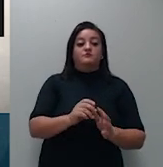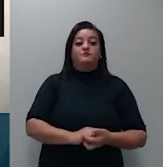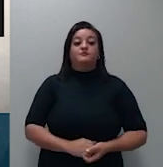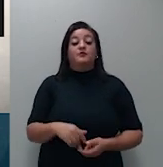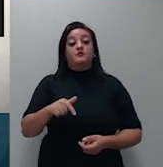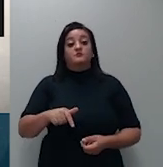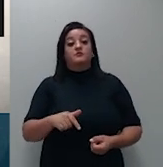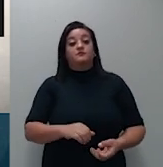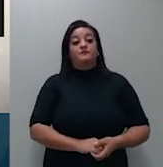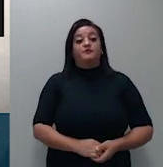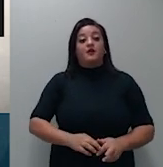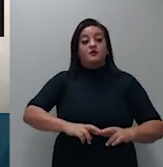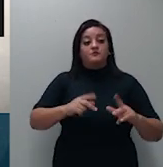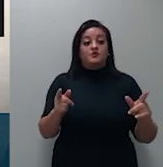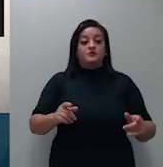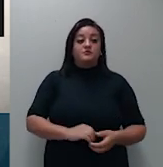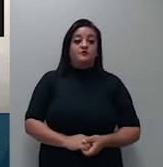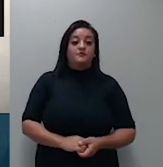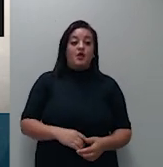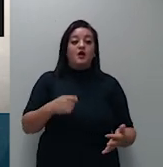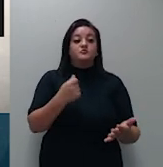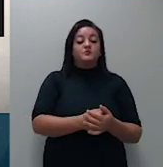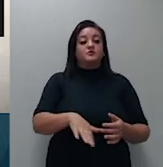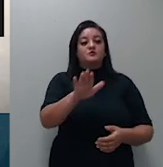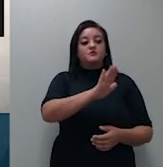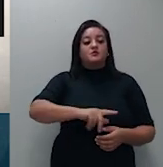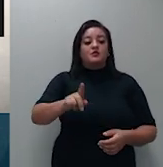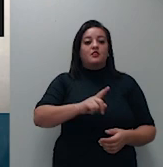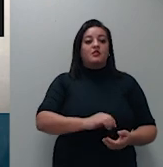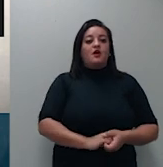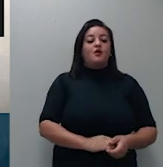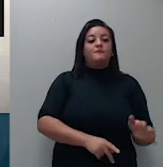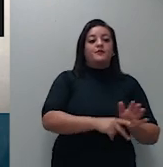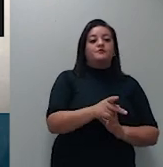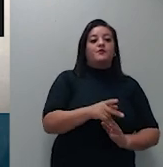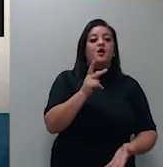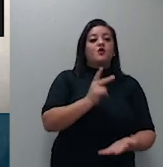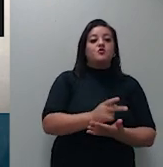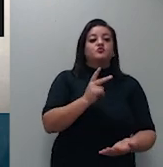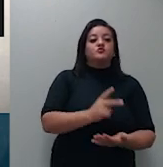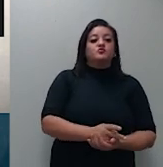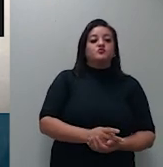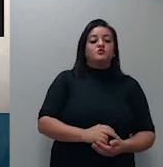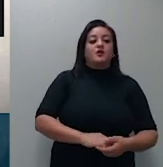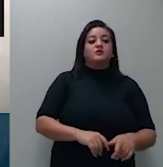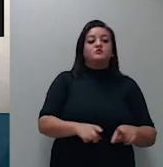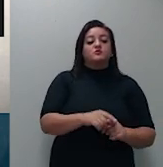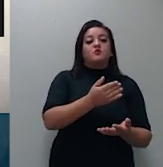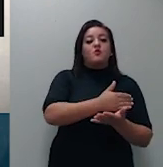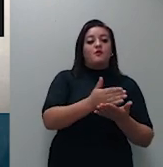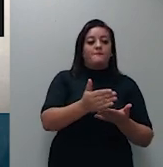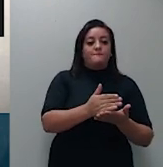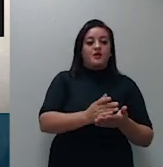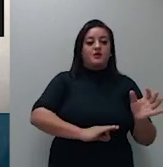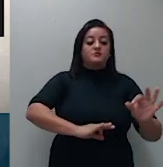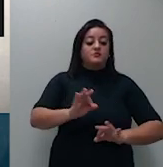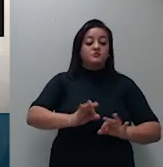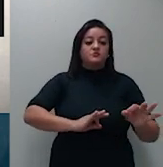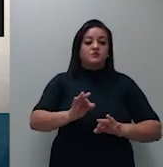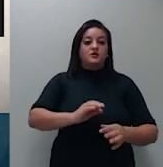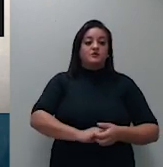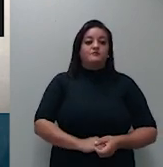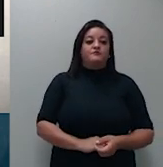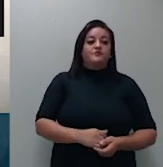plano assim a contrário Sensu as obrigações não abrangidas pelo plano mantém as condições originariamente